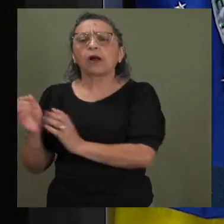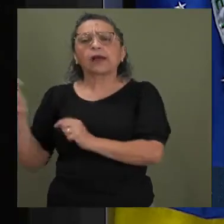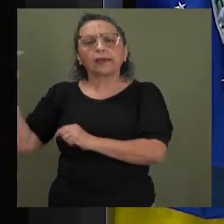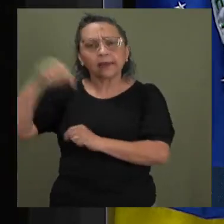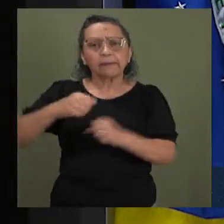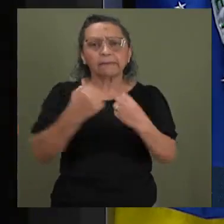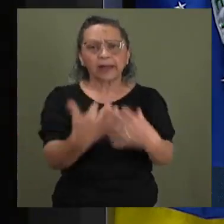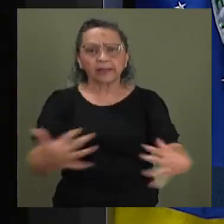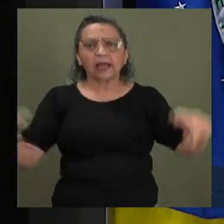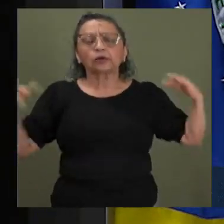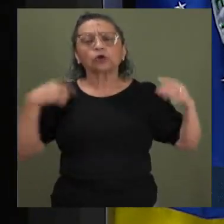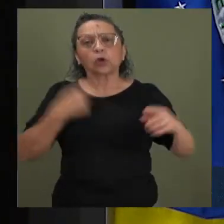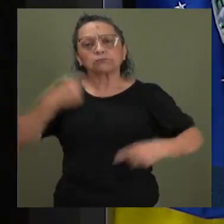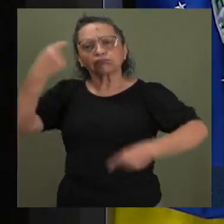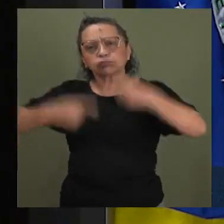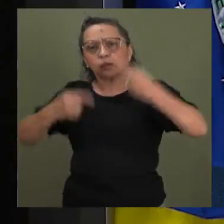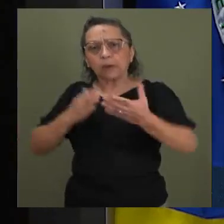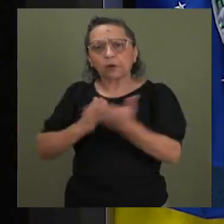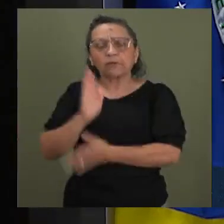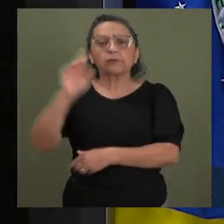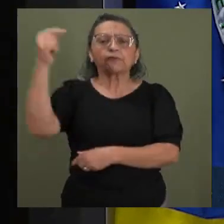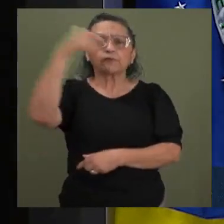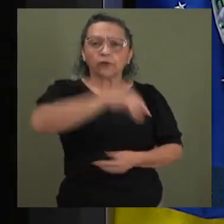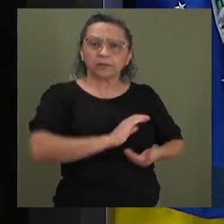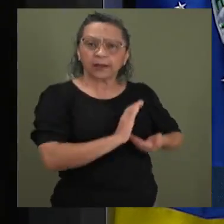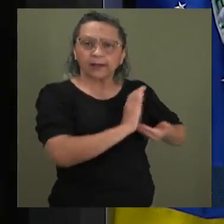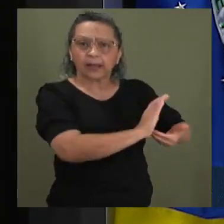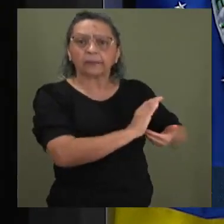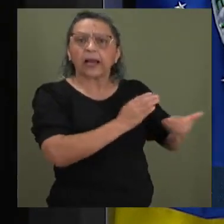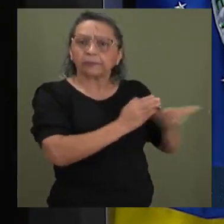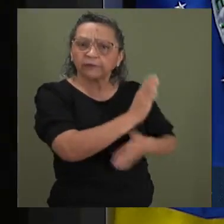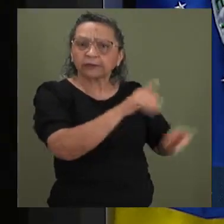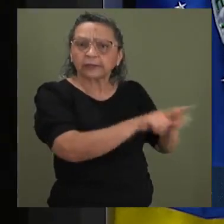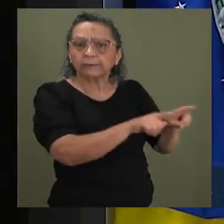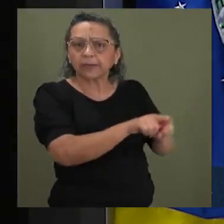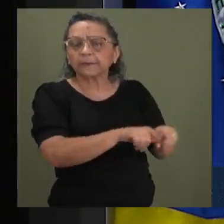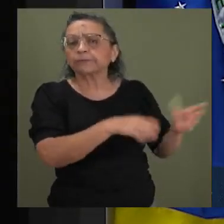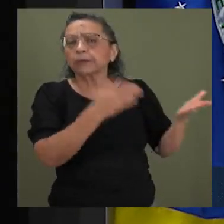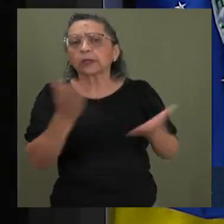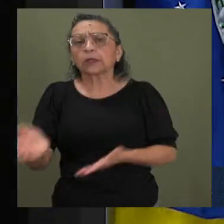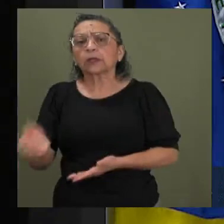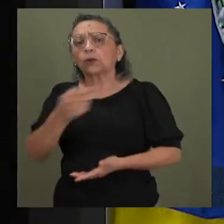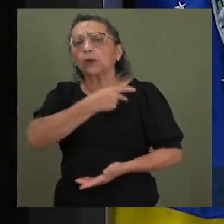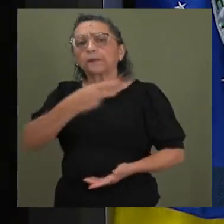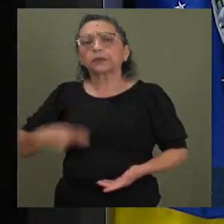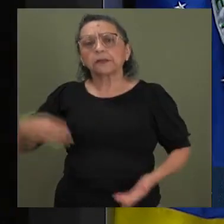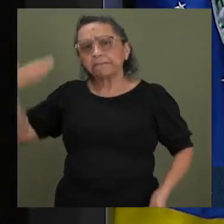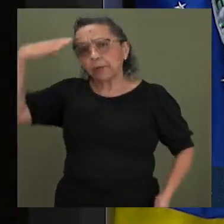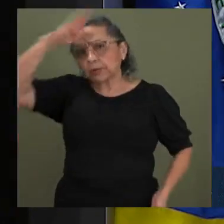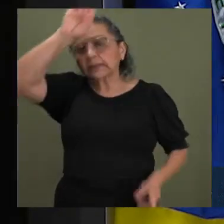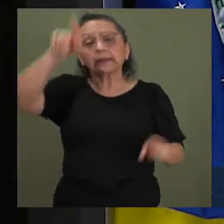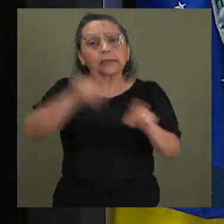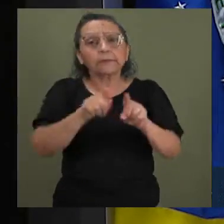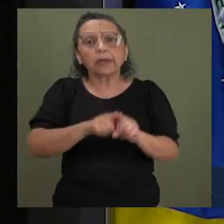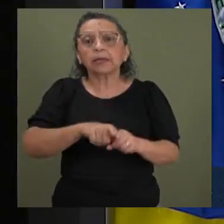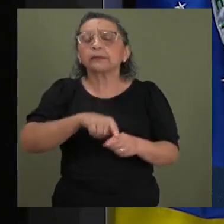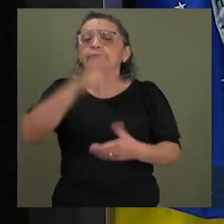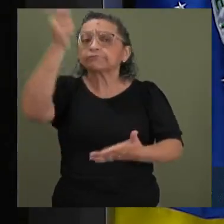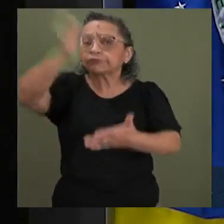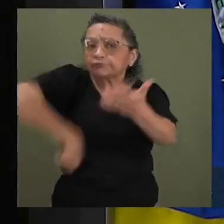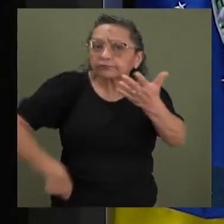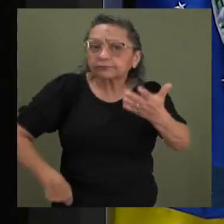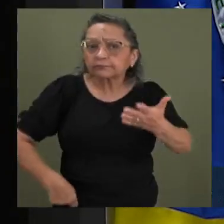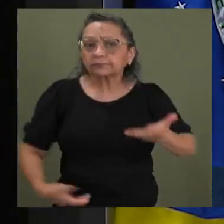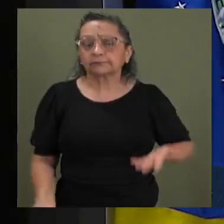plenário, aprovamos, foi para a Câmara dos Deputados, aprovado, e o presidente Bolsonaro também sancionou.